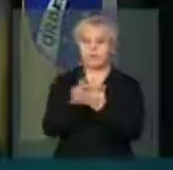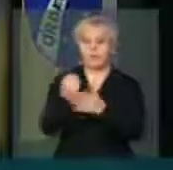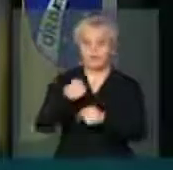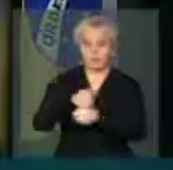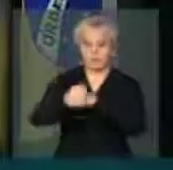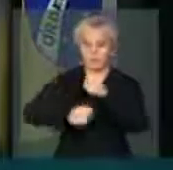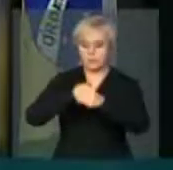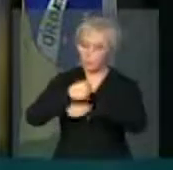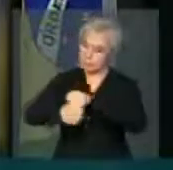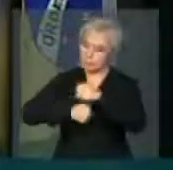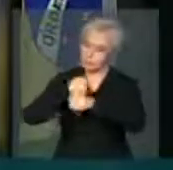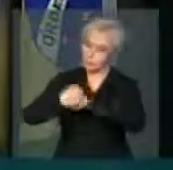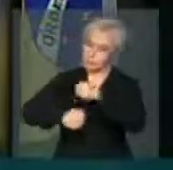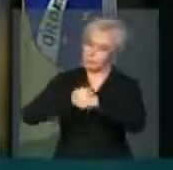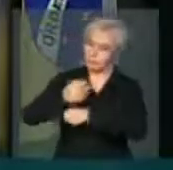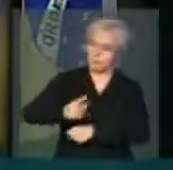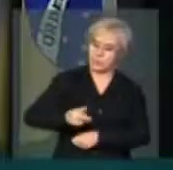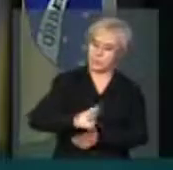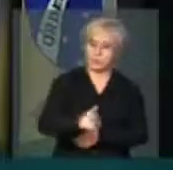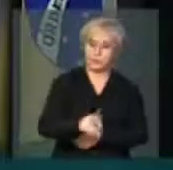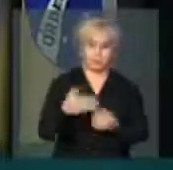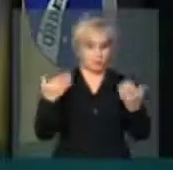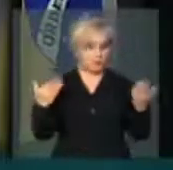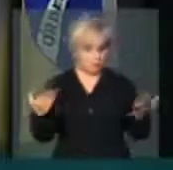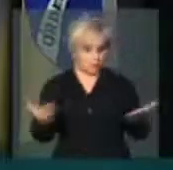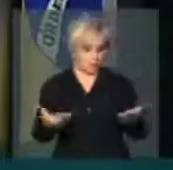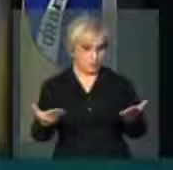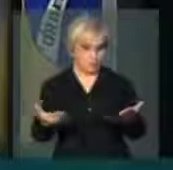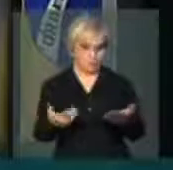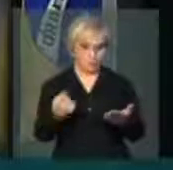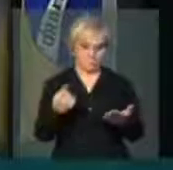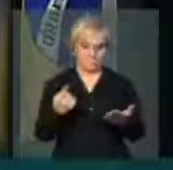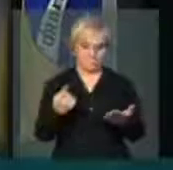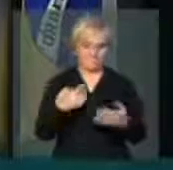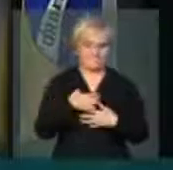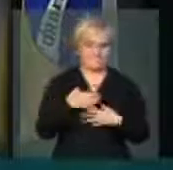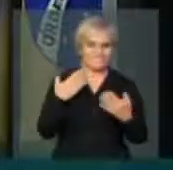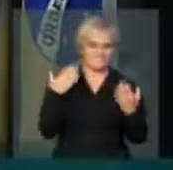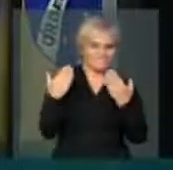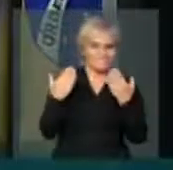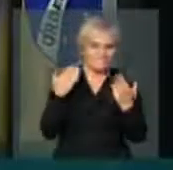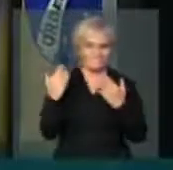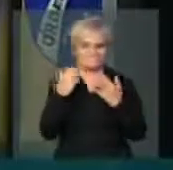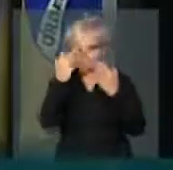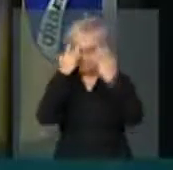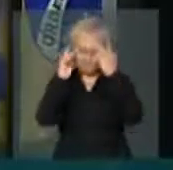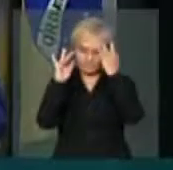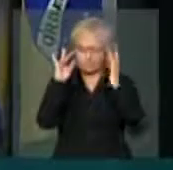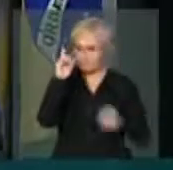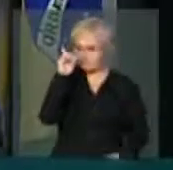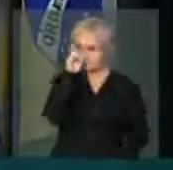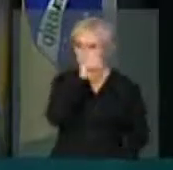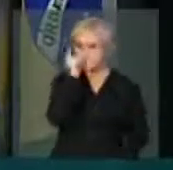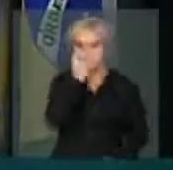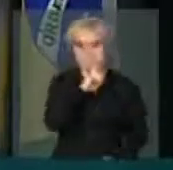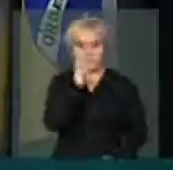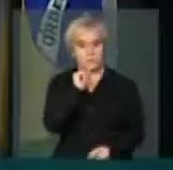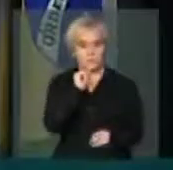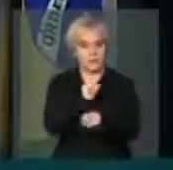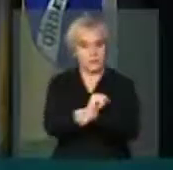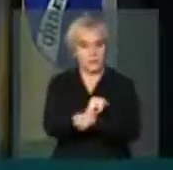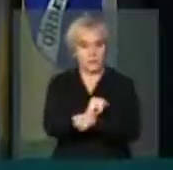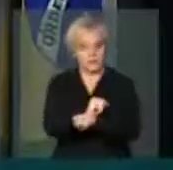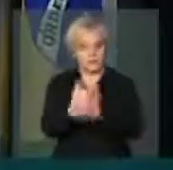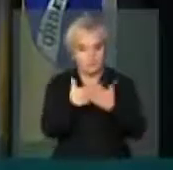seguintes. Esse é, aliás, uma das nossas maiores dificuldades. Não estamos parando para